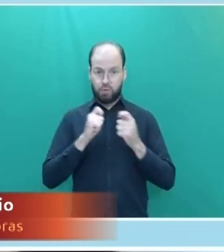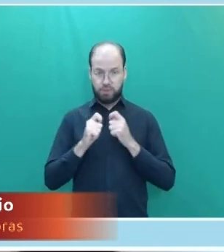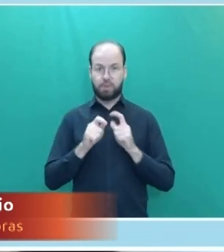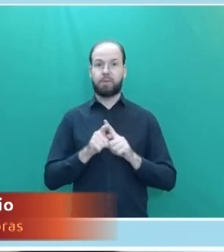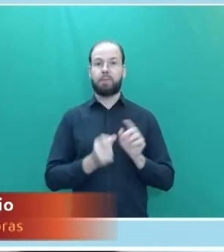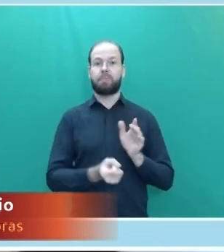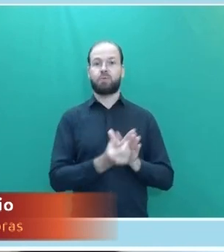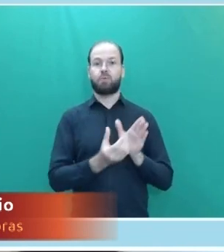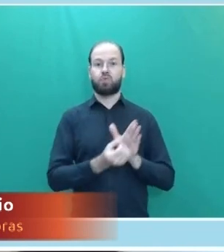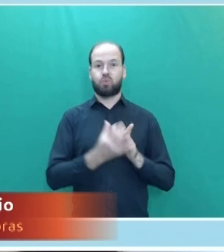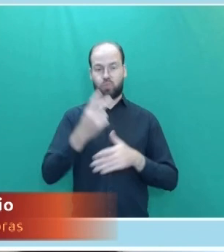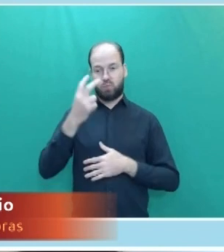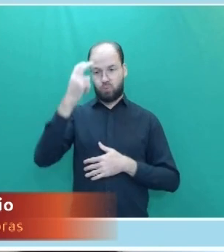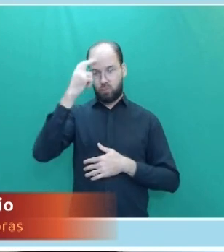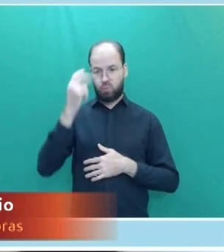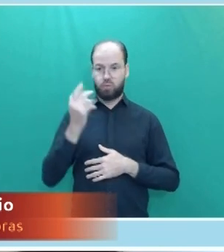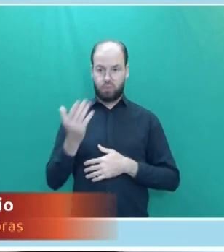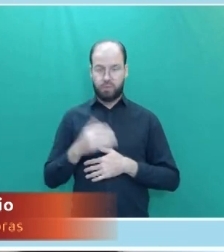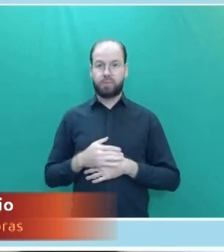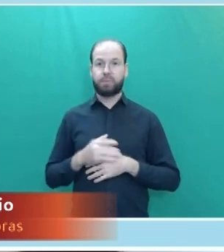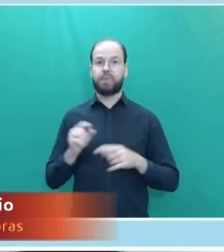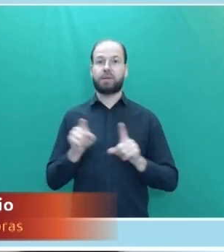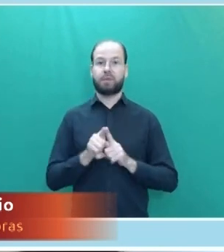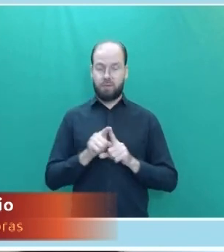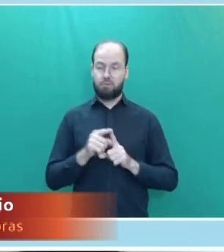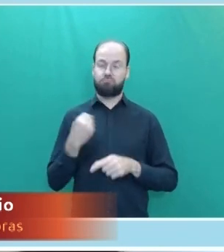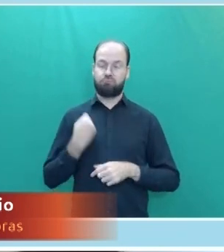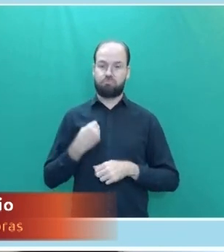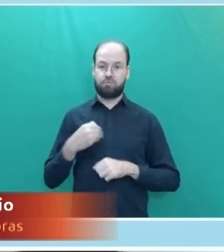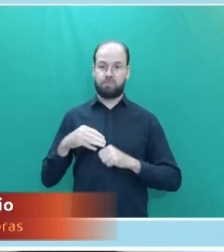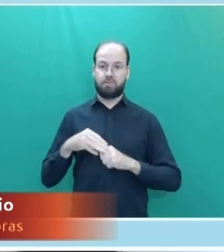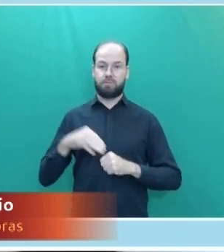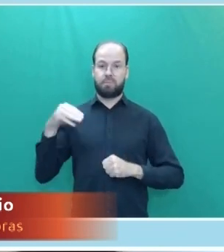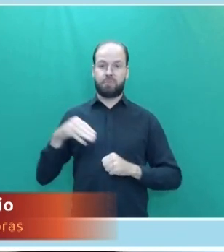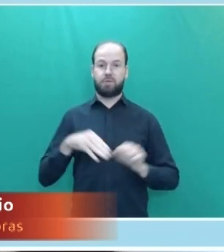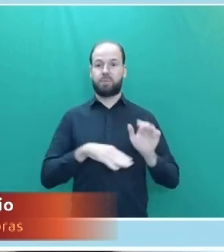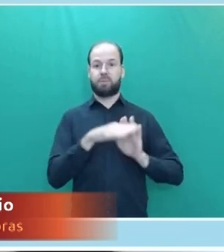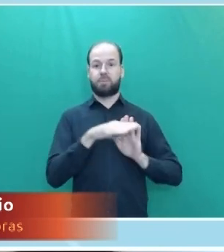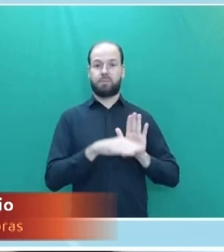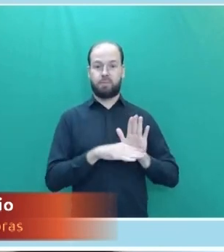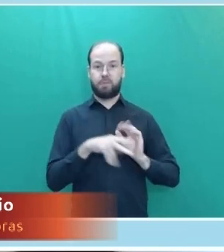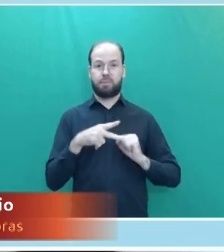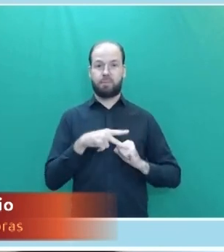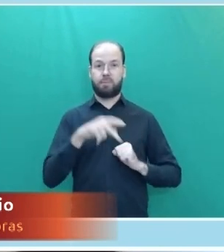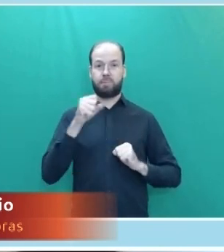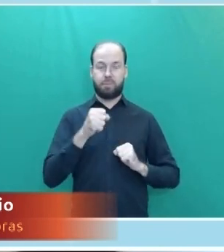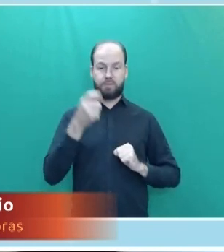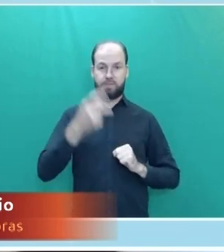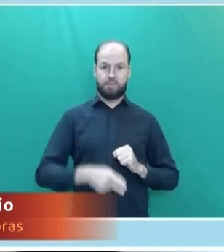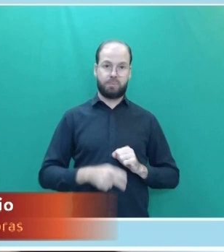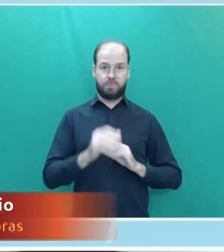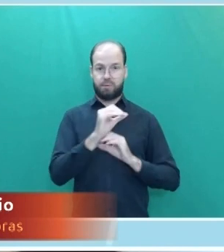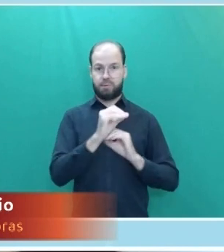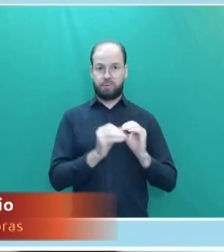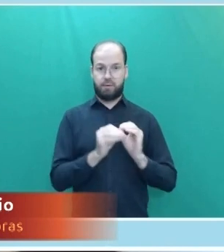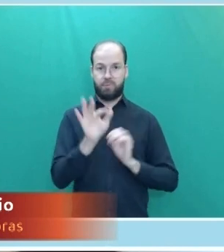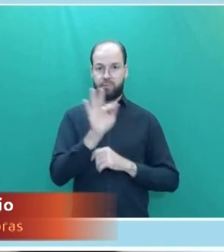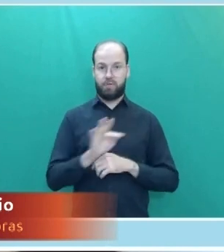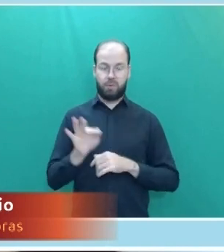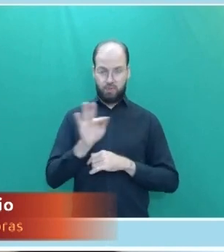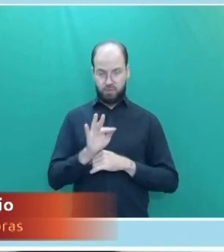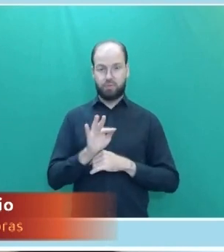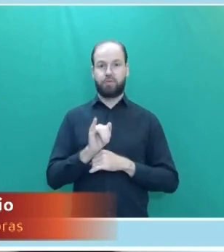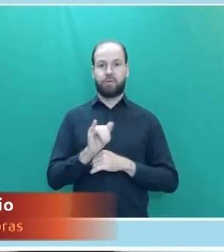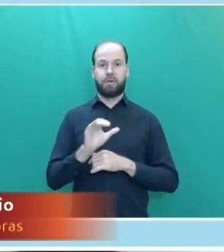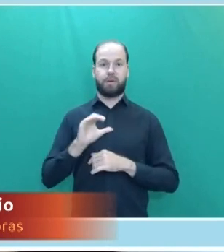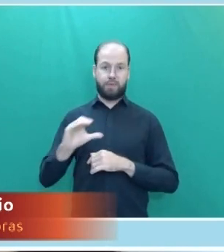nesse momento também mestrando aqui no programa de pós-graduação da Faculdade de Informação e Comunicação,